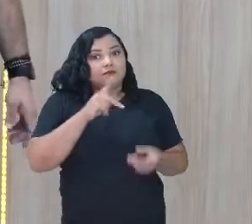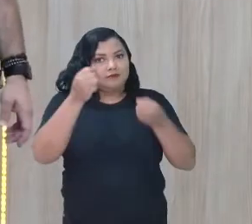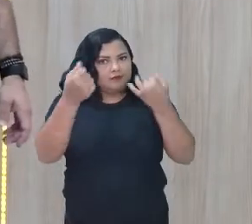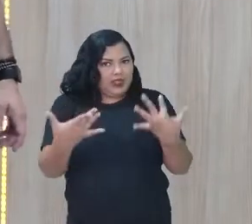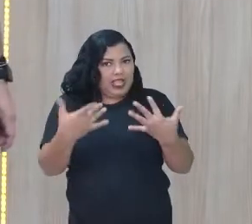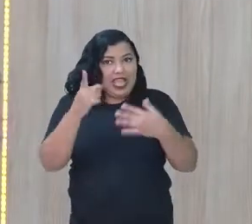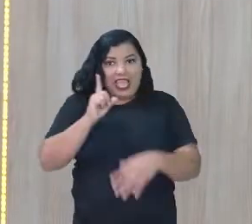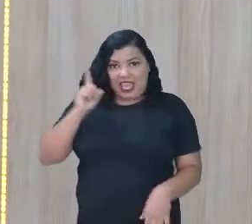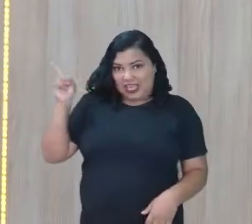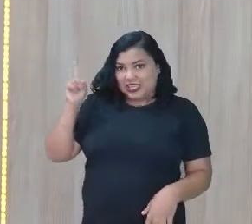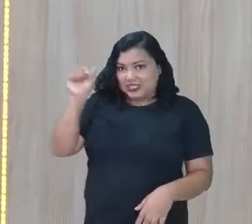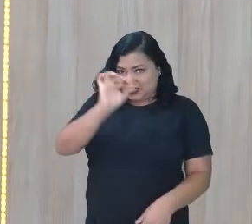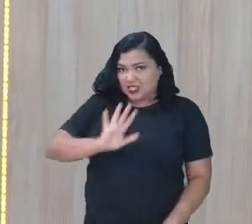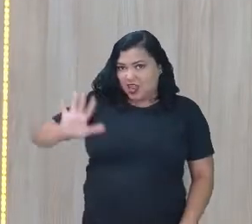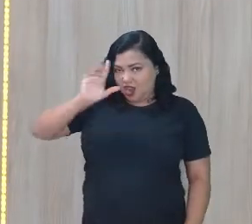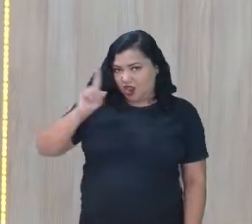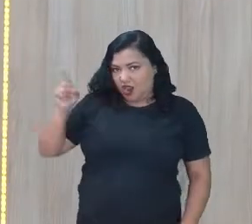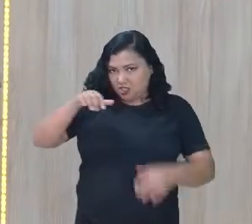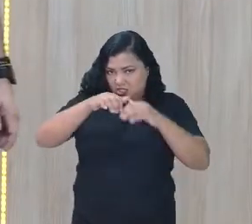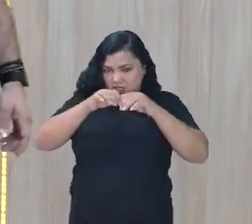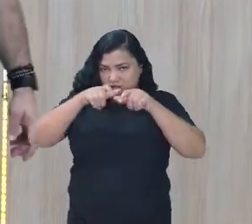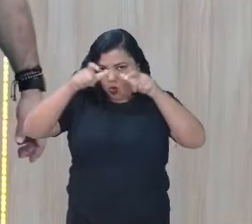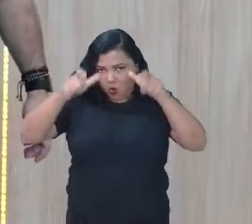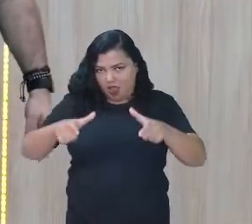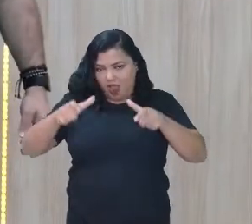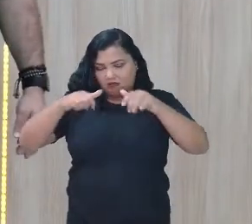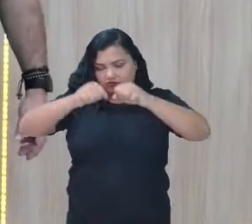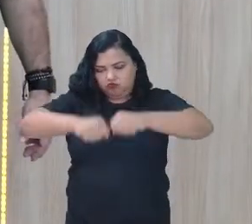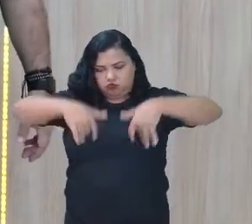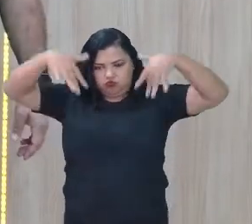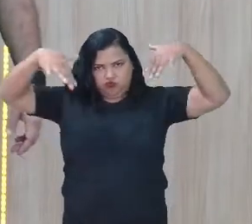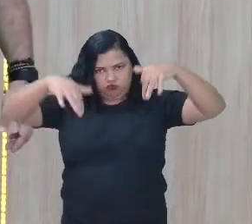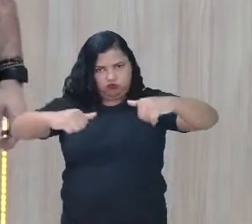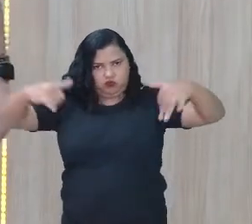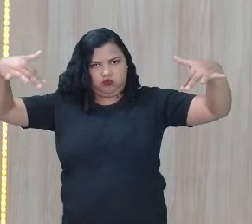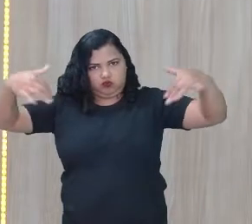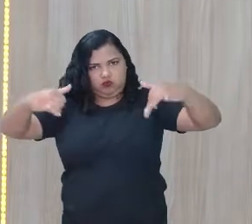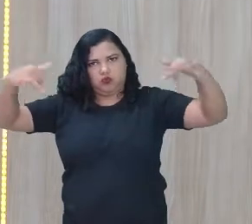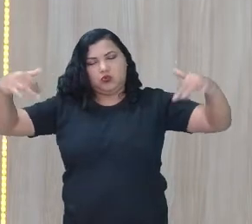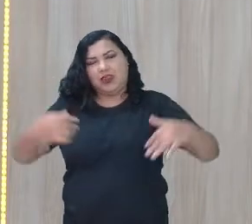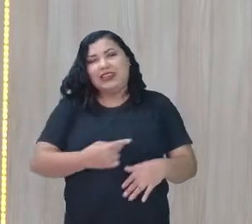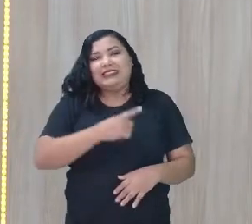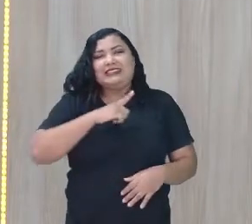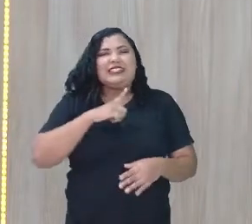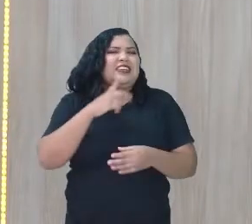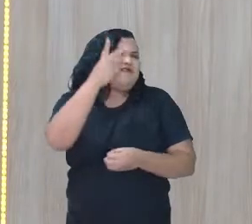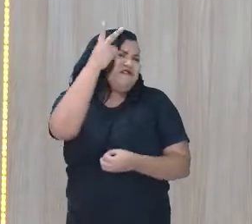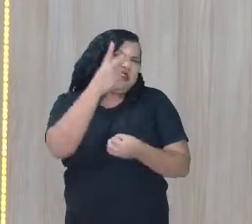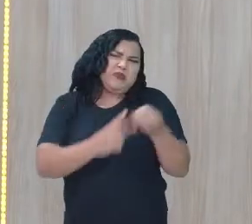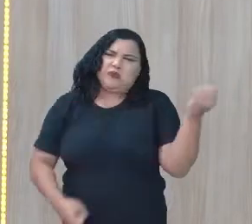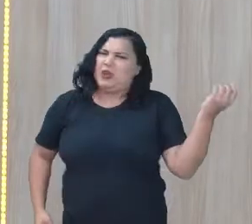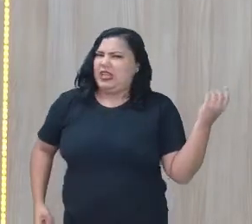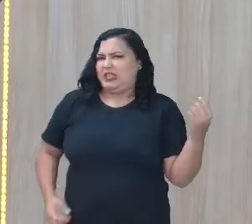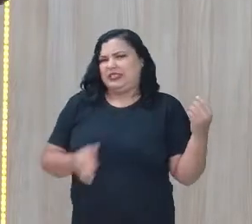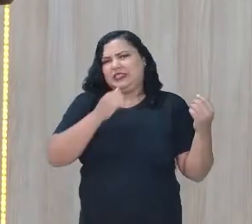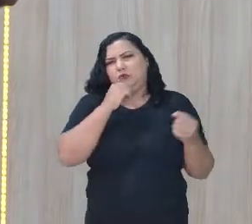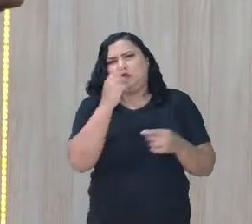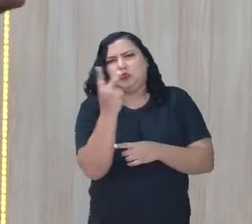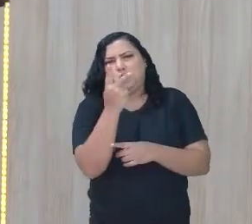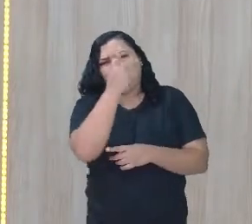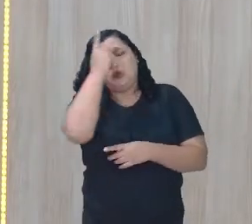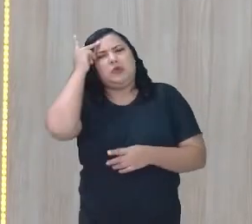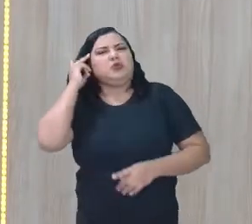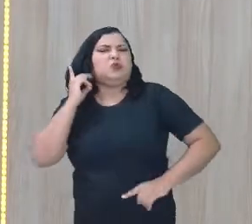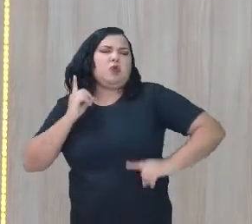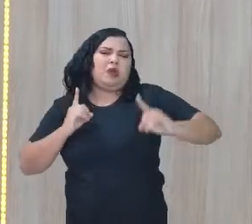era utilizada, né, para espetáculos, geralmente espetáculos, né, movidos à carnificina, né, batalha de gladiadores,